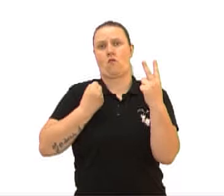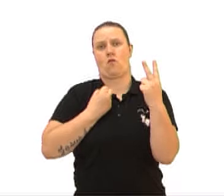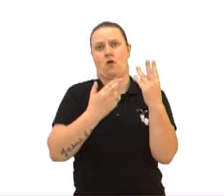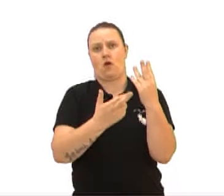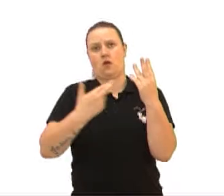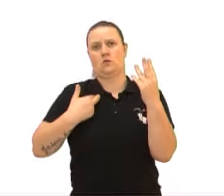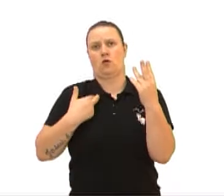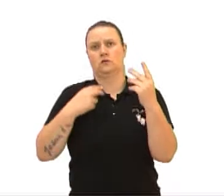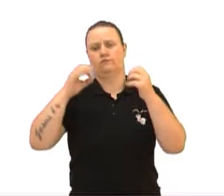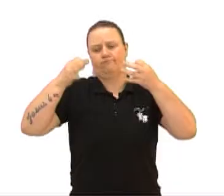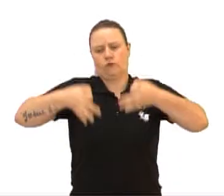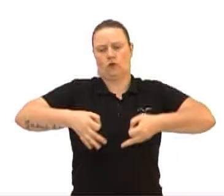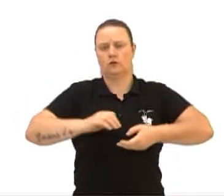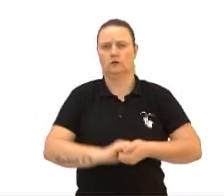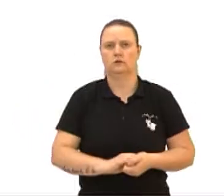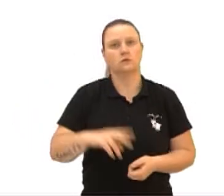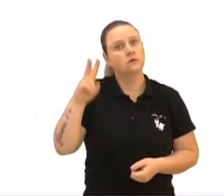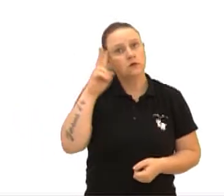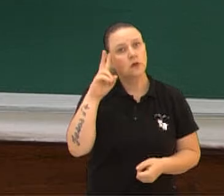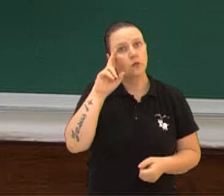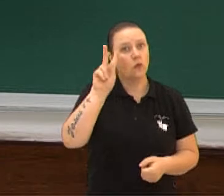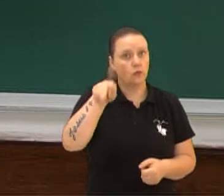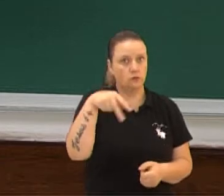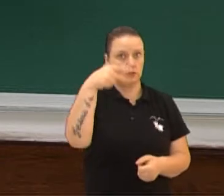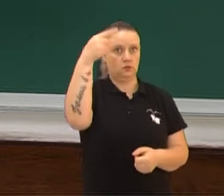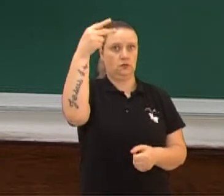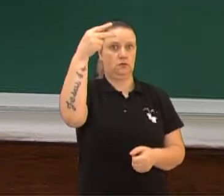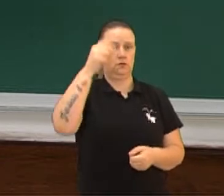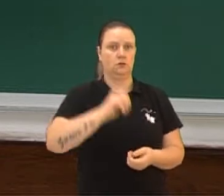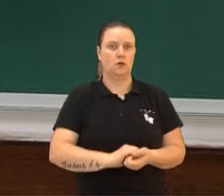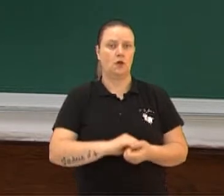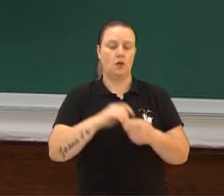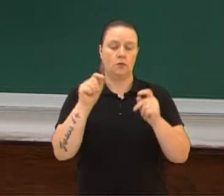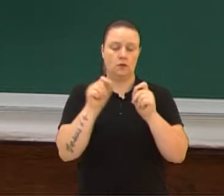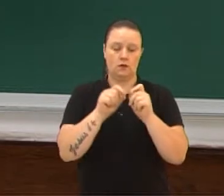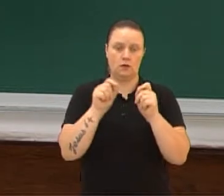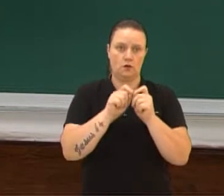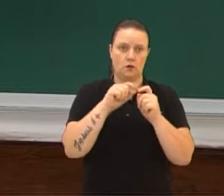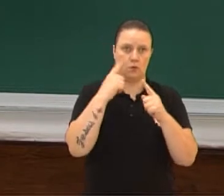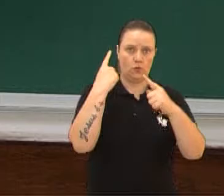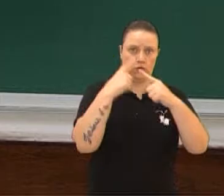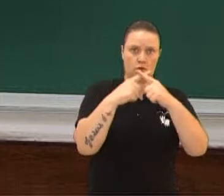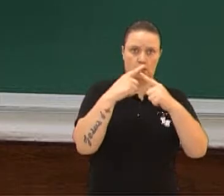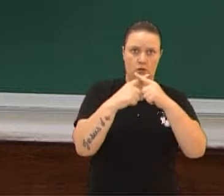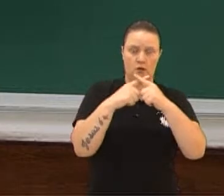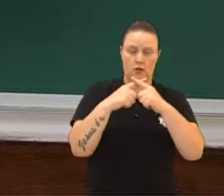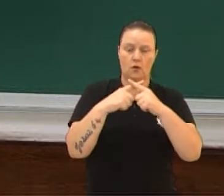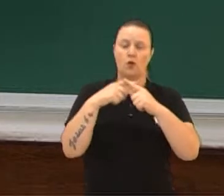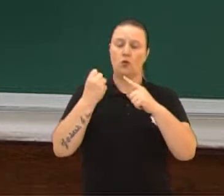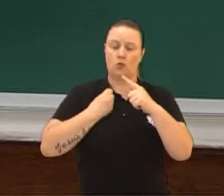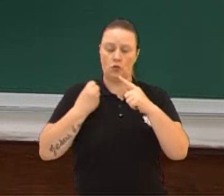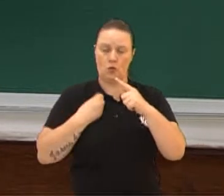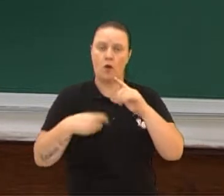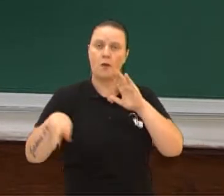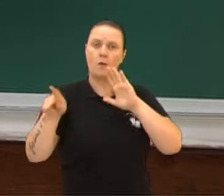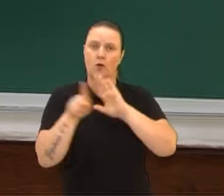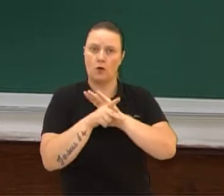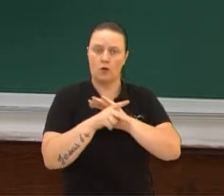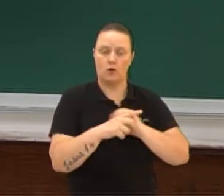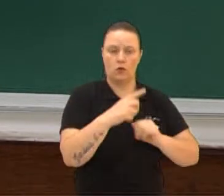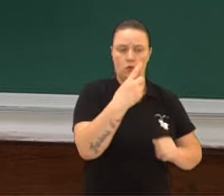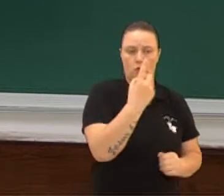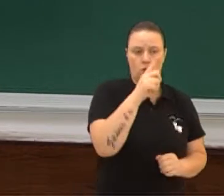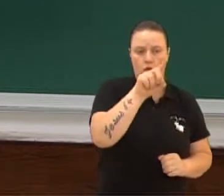Lembre que quando eu tenho um número elevado, eu faço, né, multiplicado por ele mesmo. Então, é 1,1